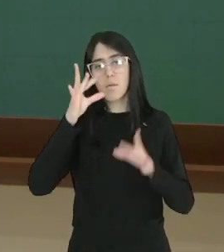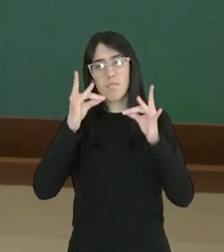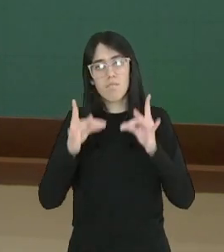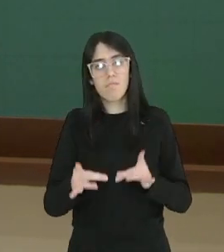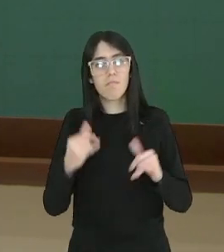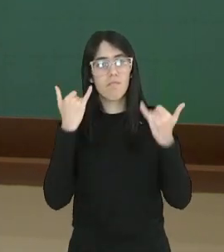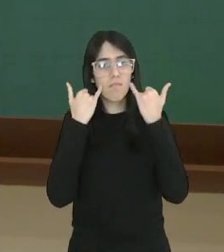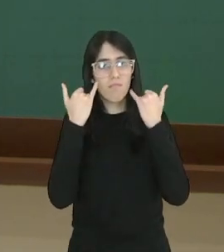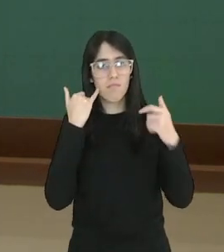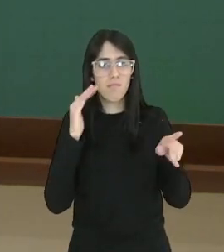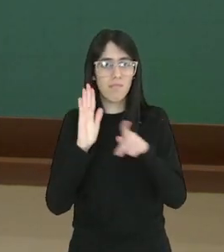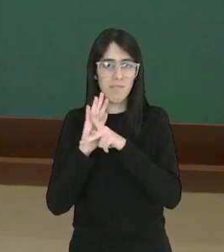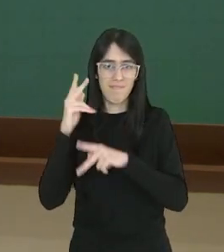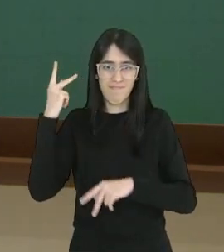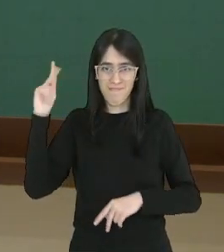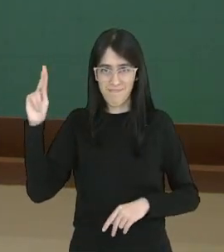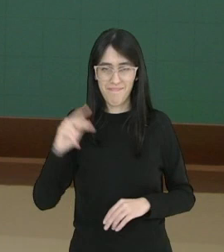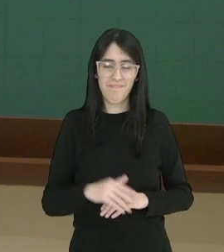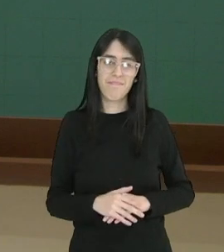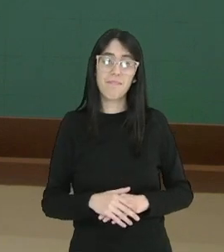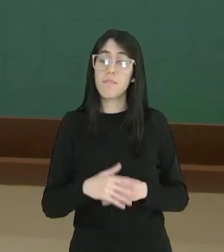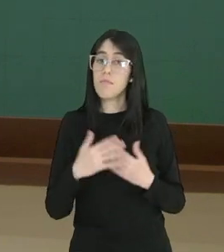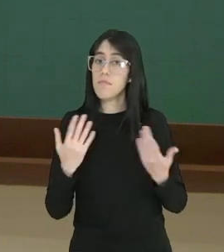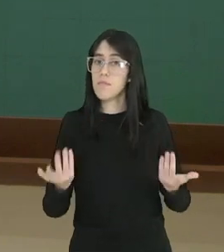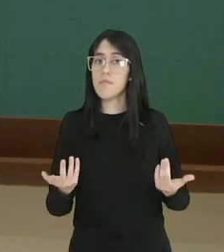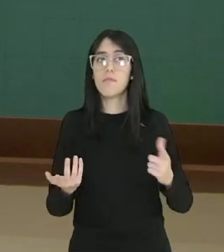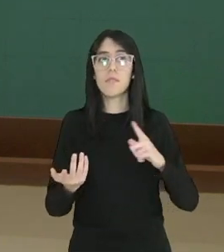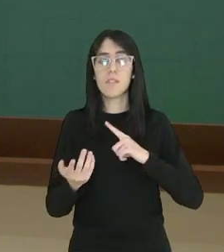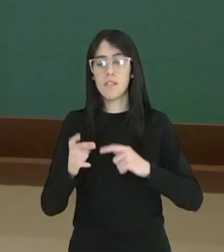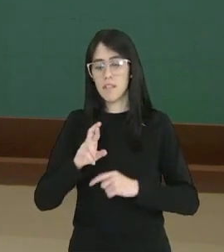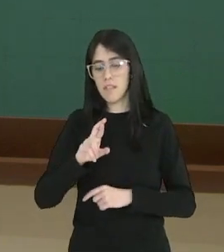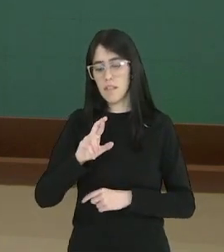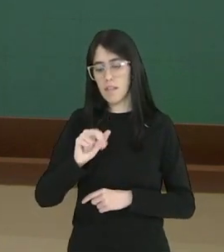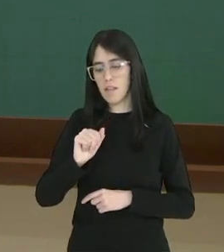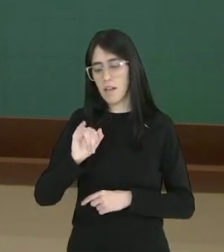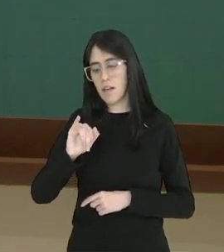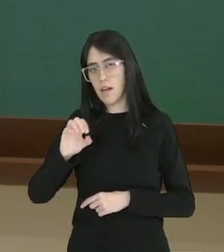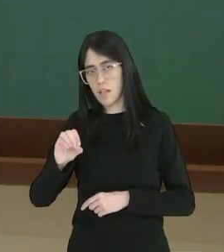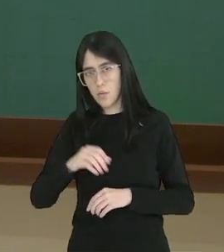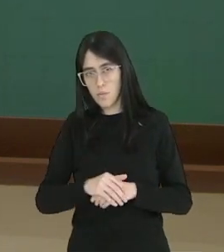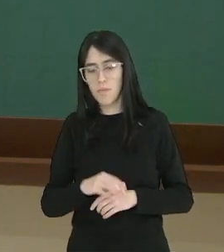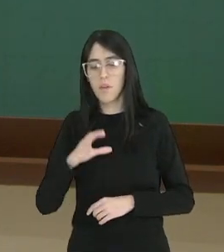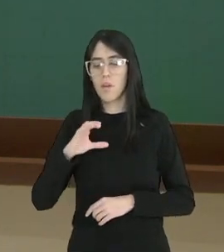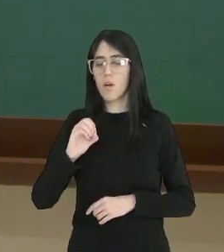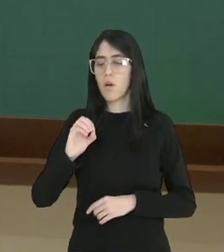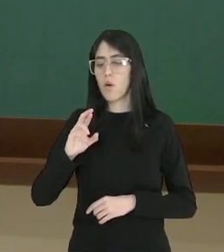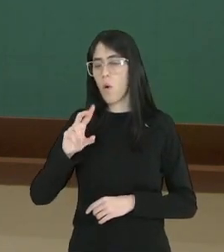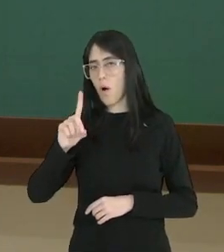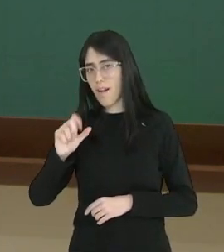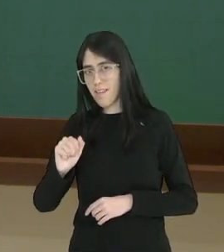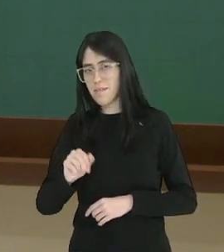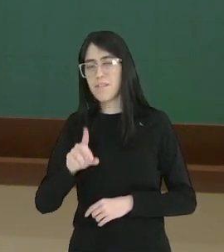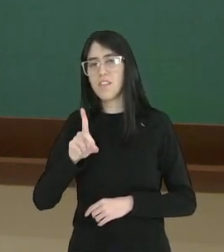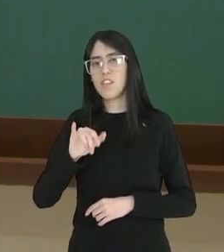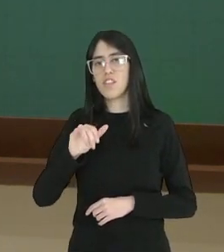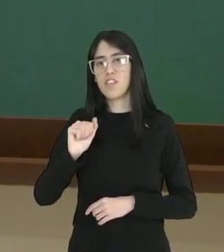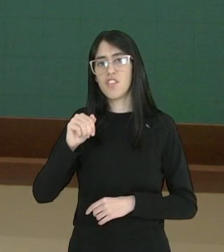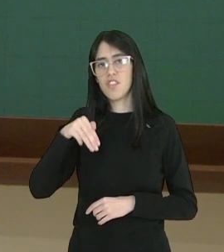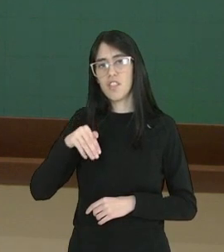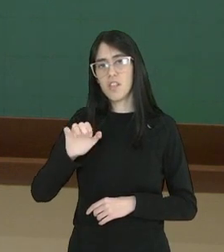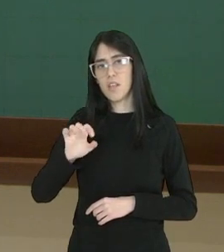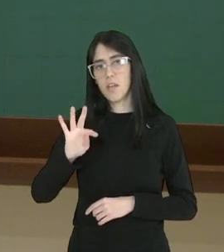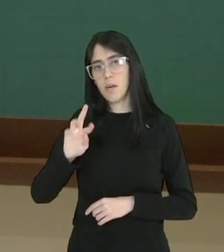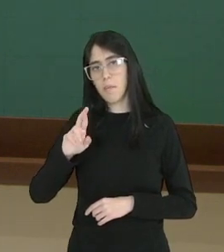elementos de uma circunferência, que são o raio, a corda e o diâmetro,